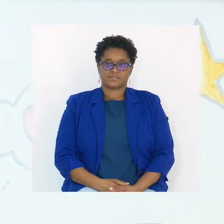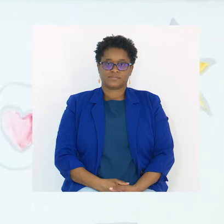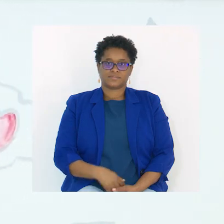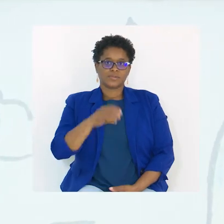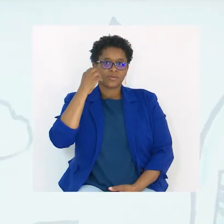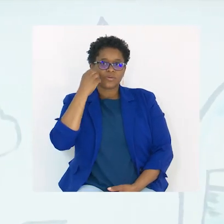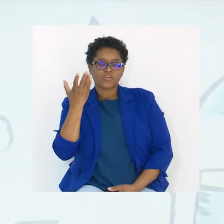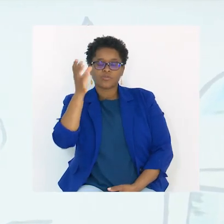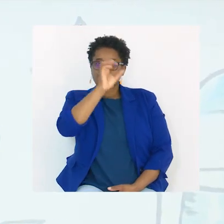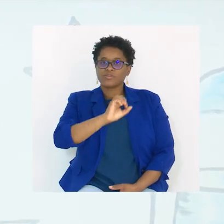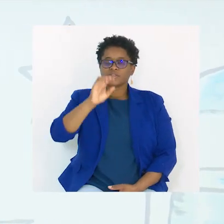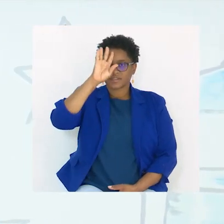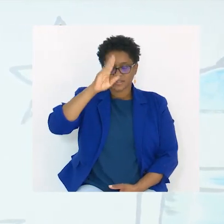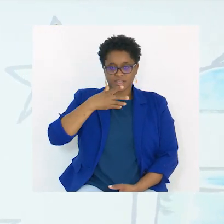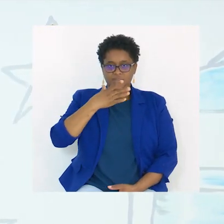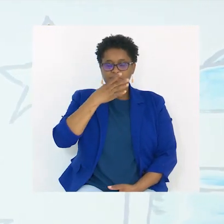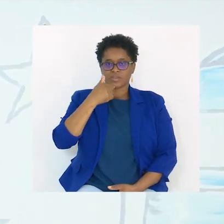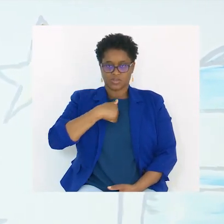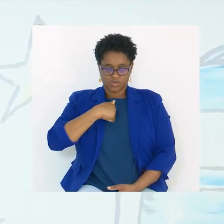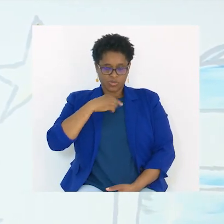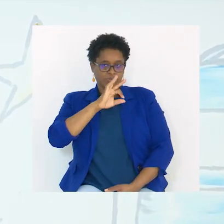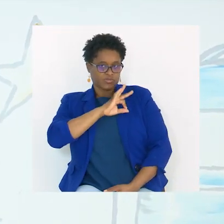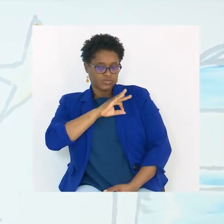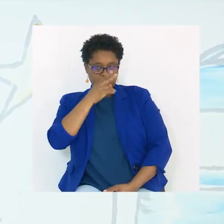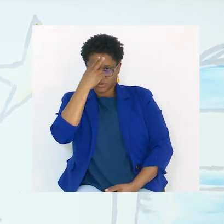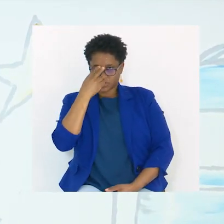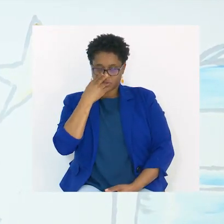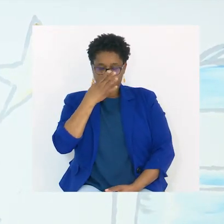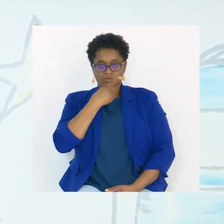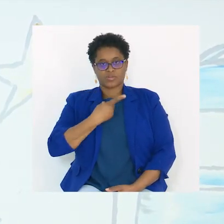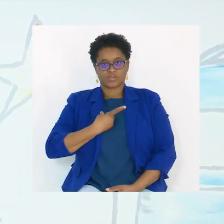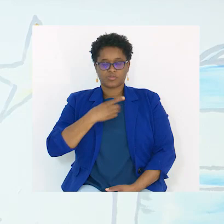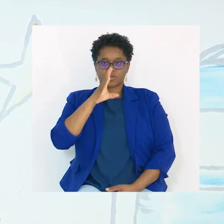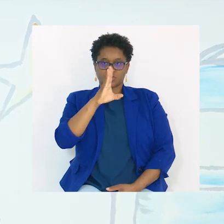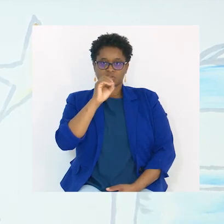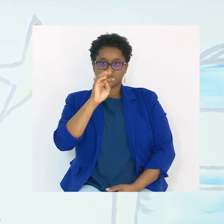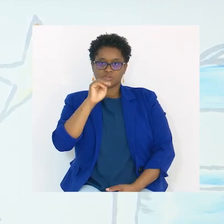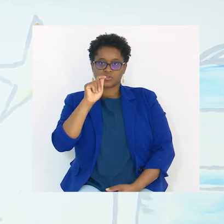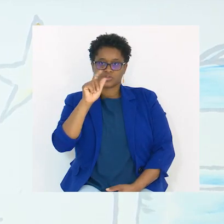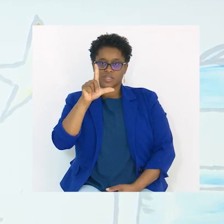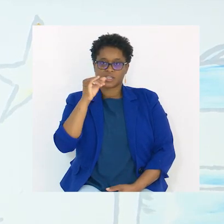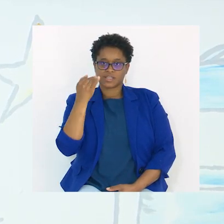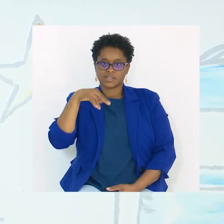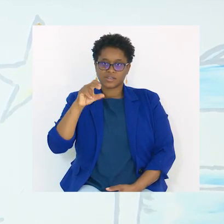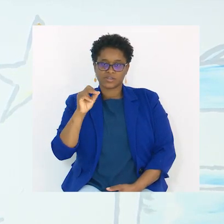Como sabem, eu sou professor de História e o meu nome é Joselino Vieira Furtado.